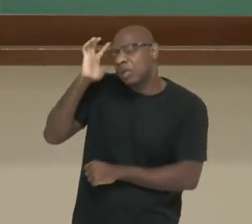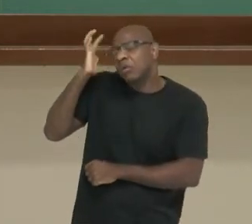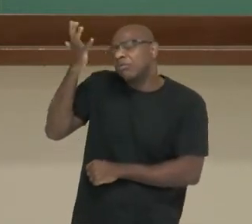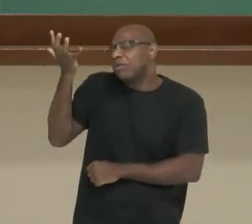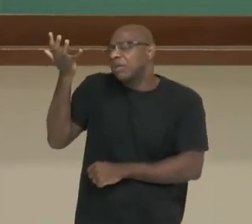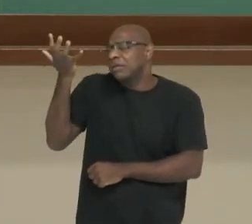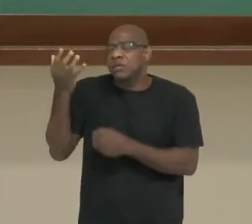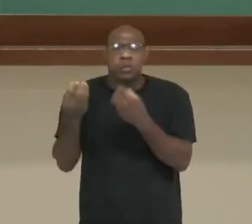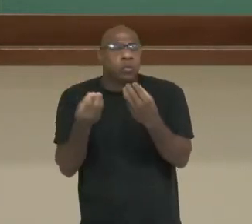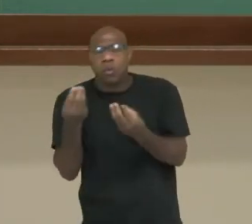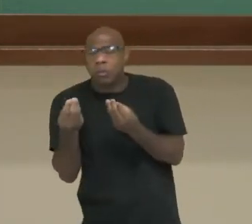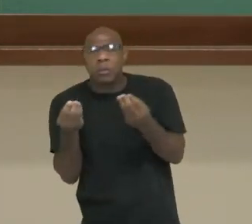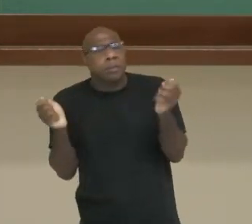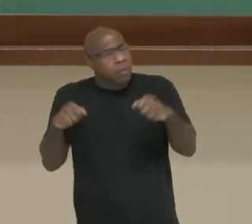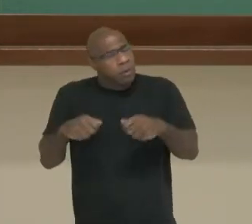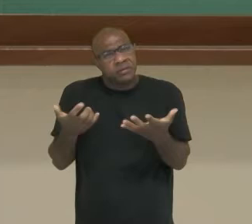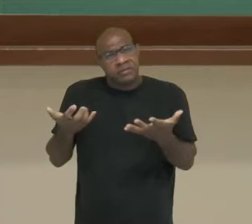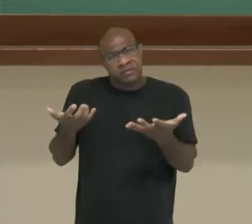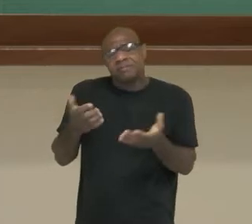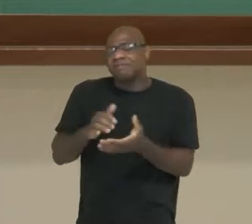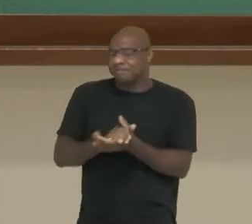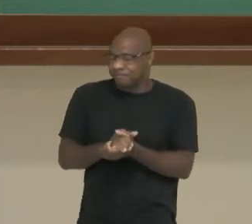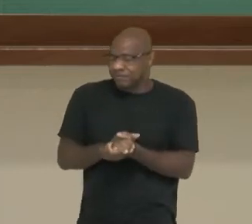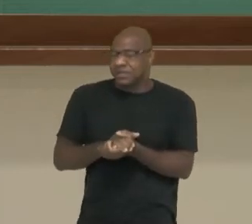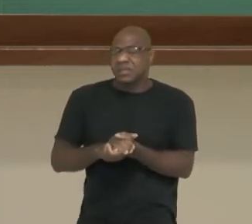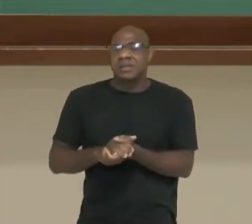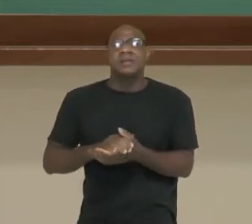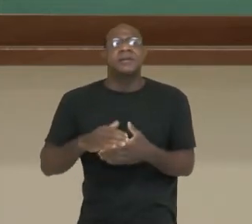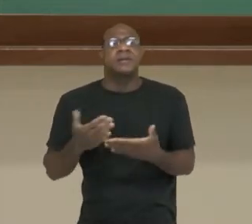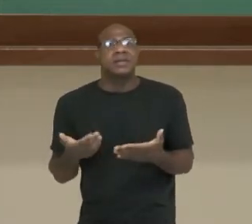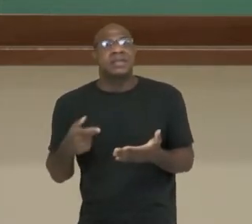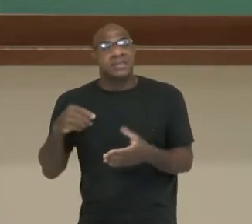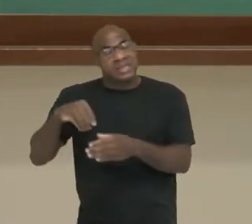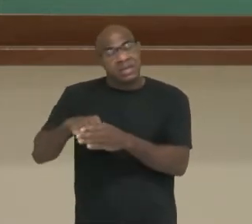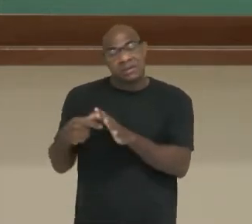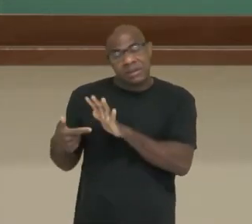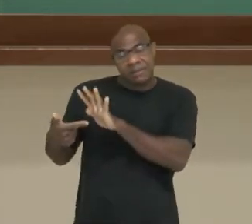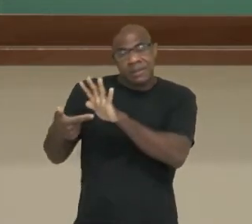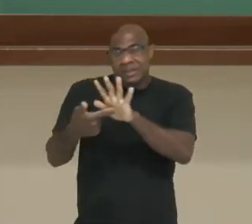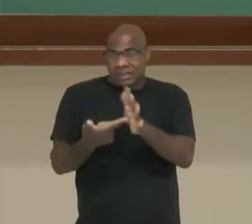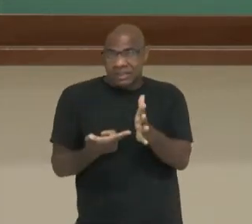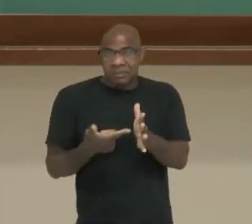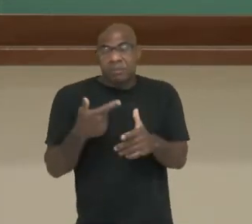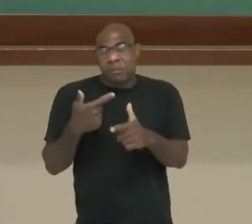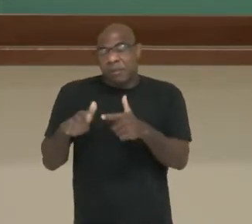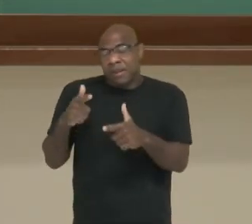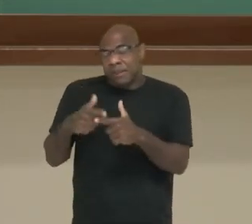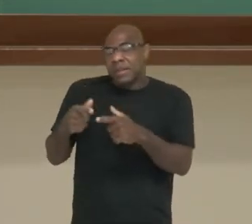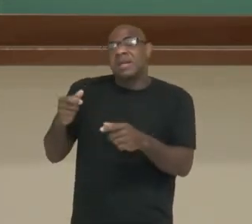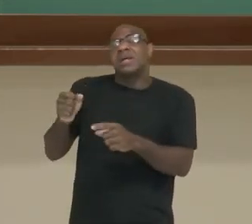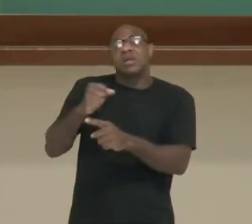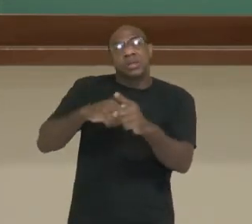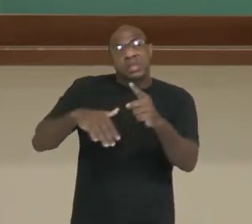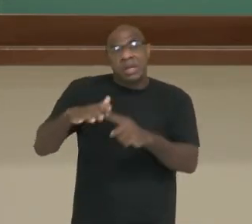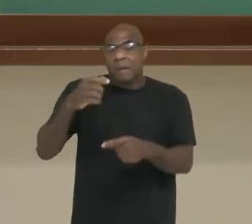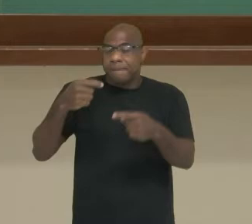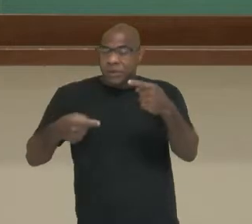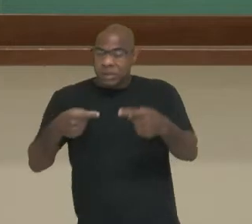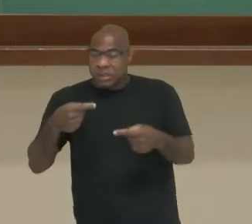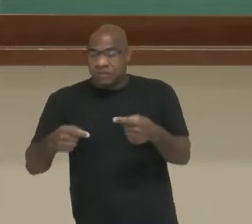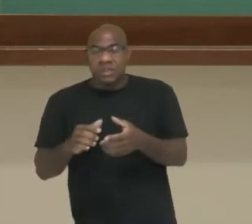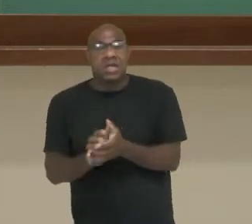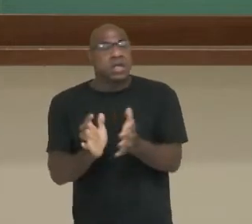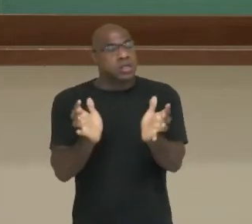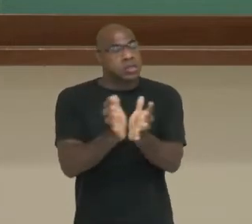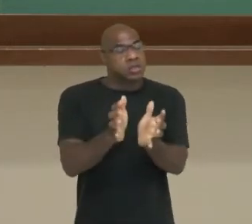para se resolver aquele problema apresentado ali na apresentação, né? Um problema social, político, enfim, que o grupo coletivo